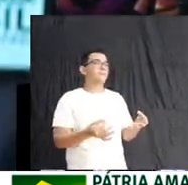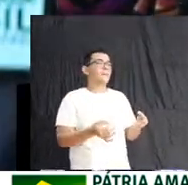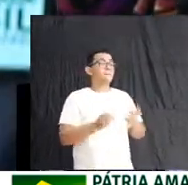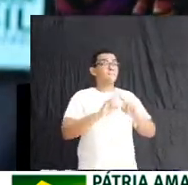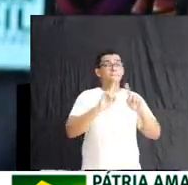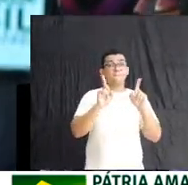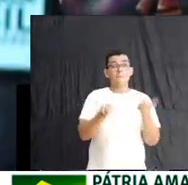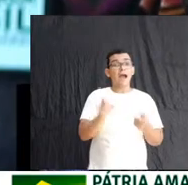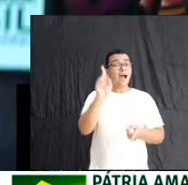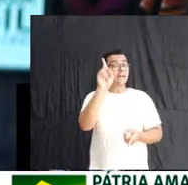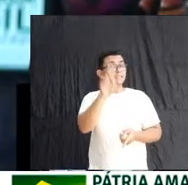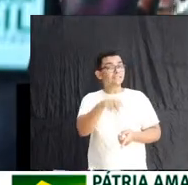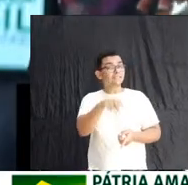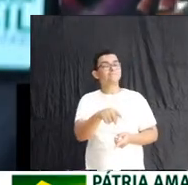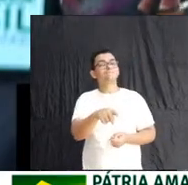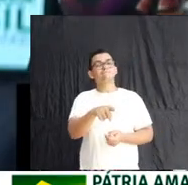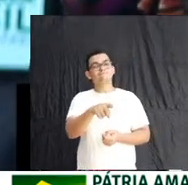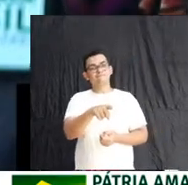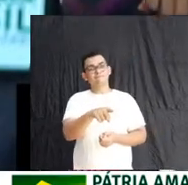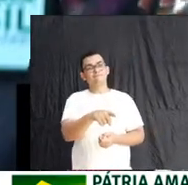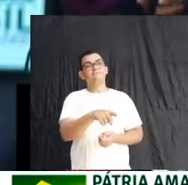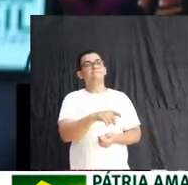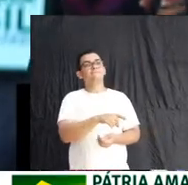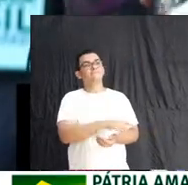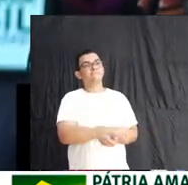É isso aí,